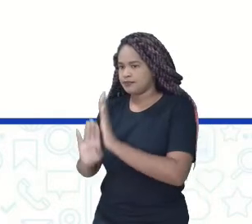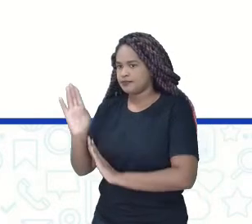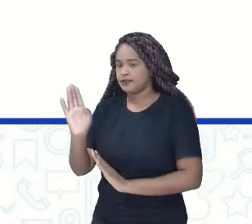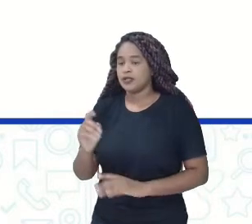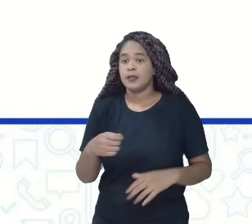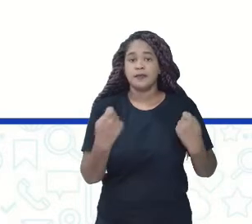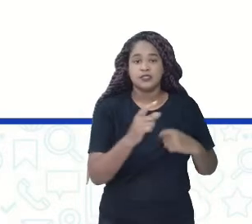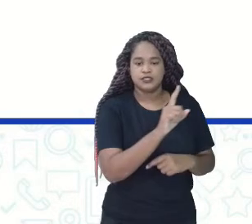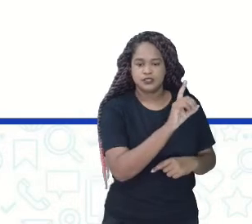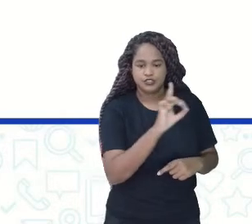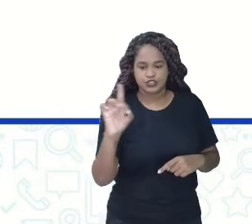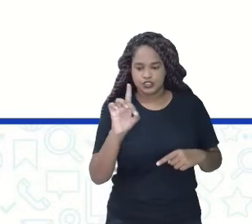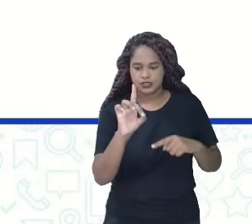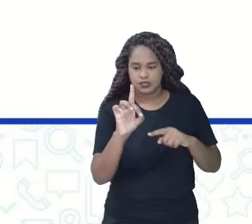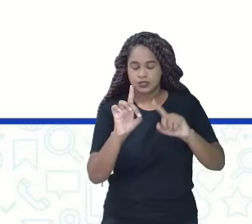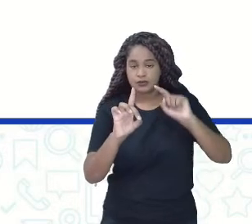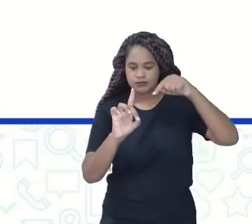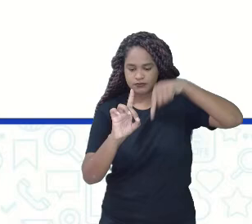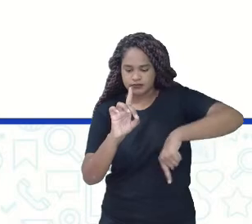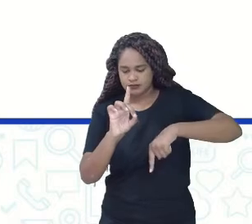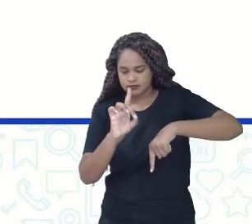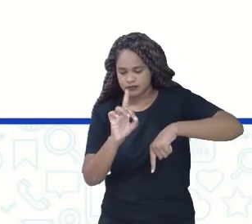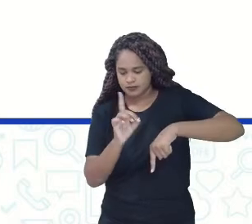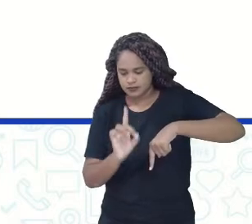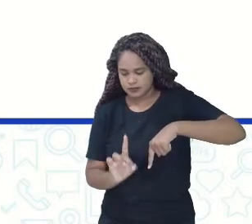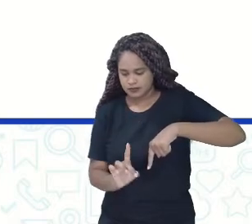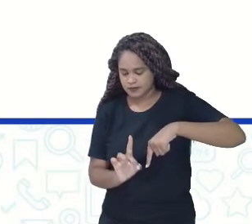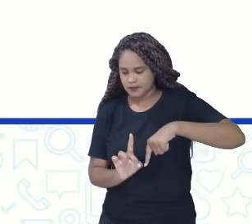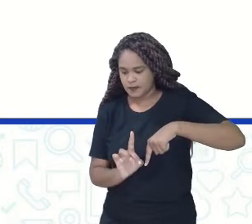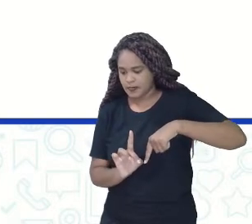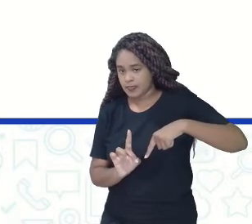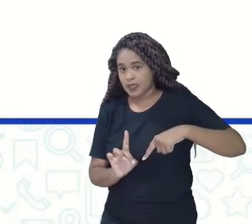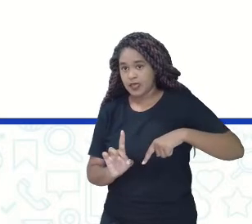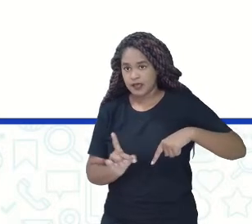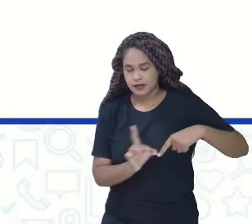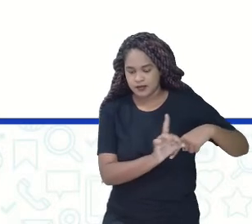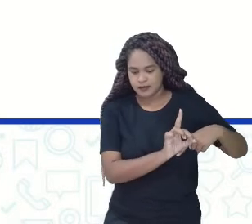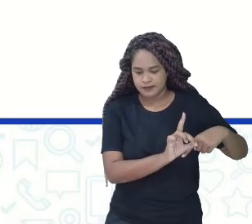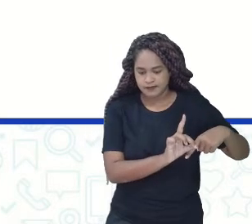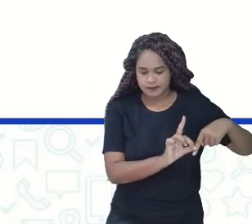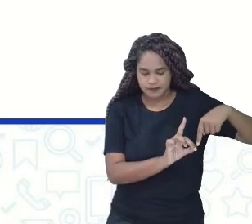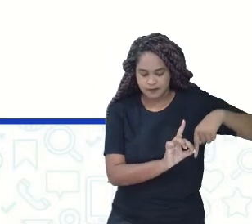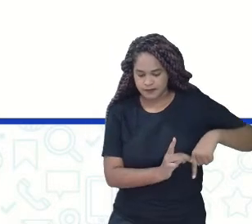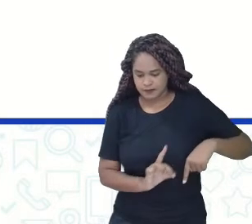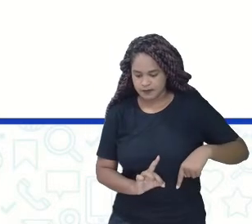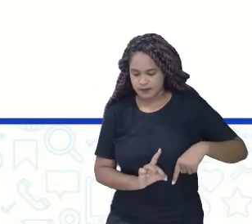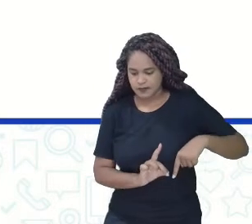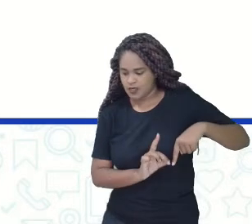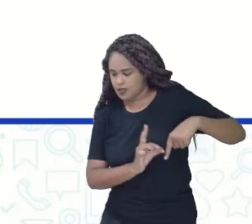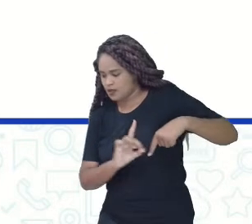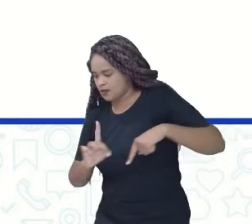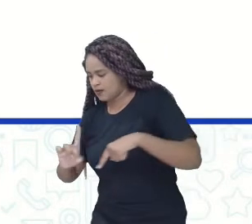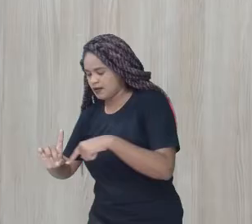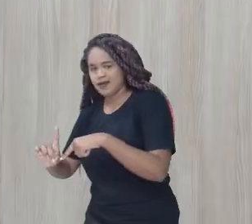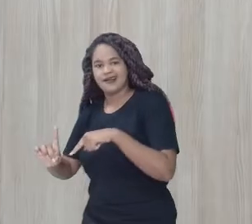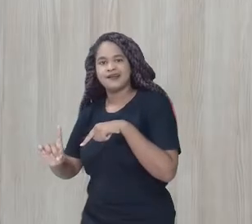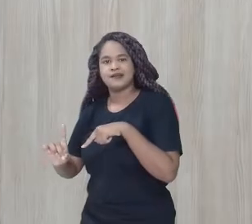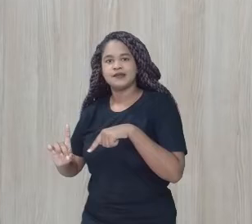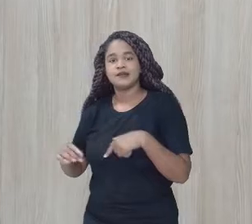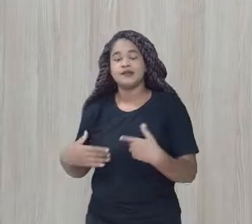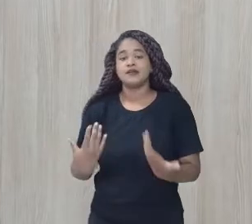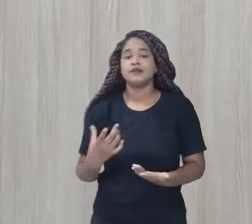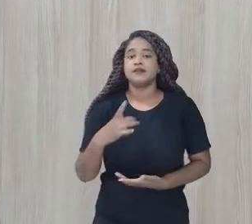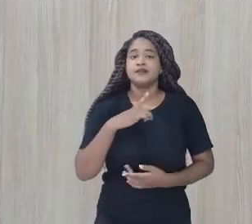para baixo, para a esquerda, para baixo e para a direita, né? Então, veja que a gente tem